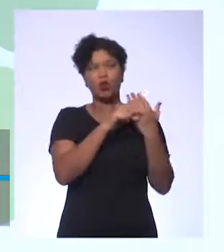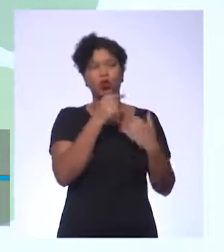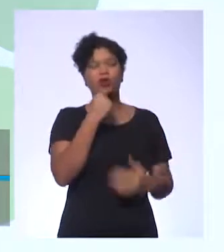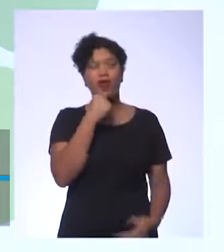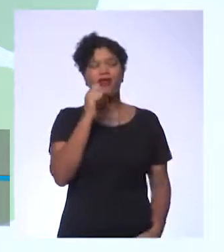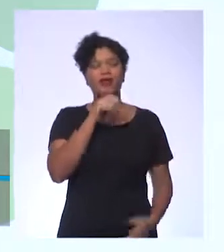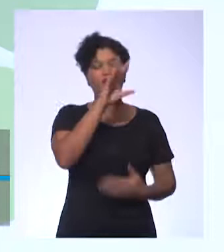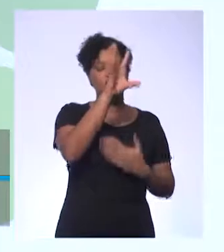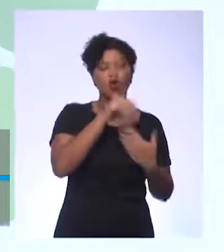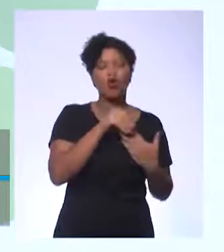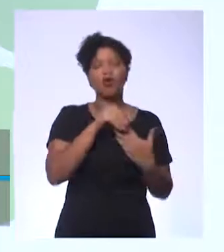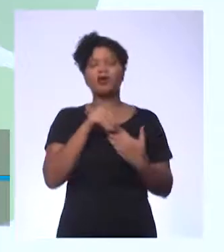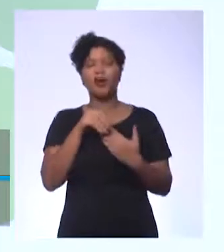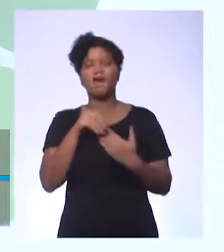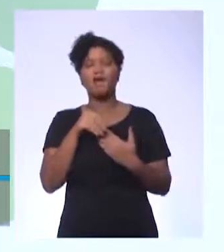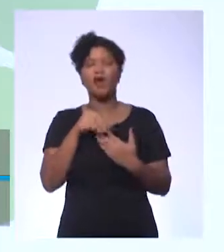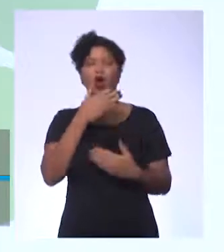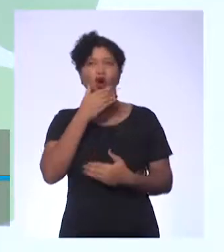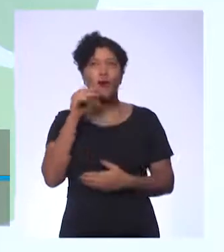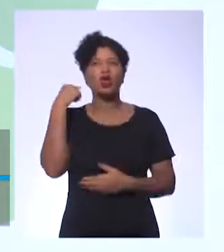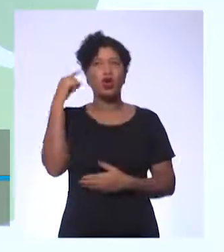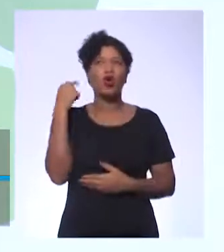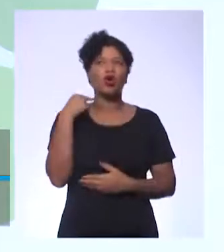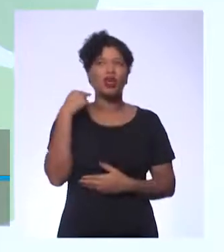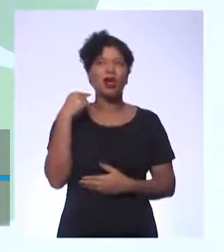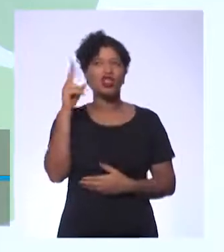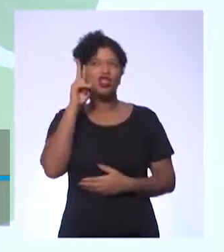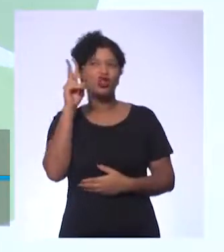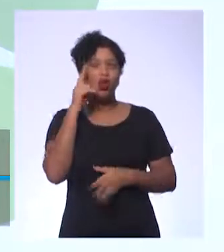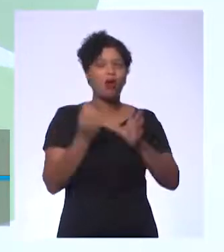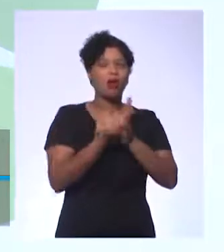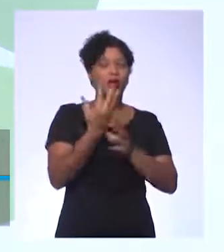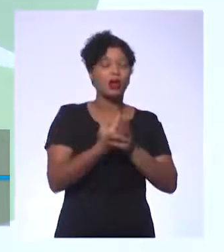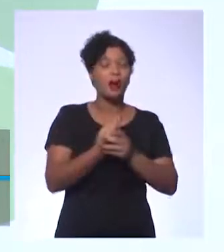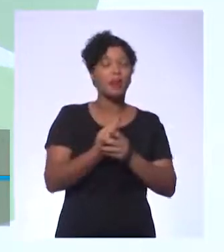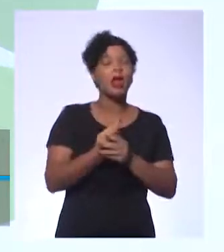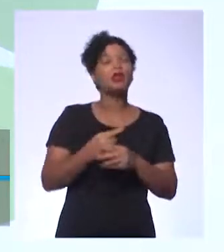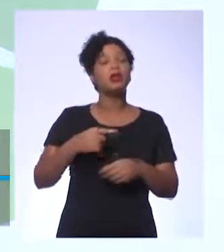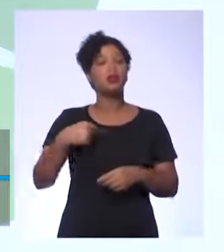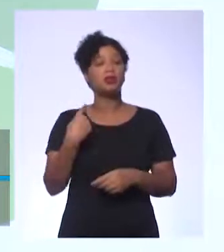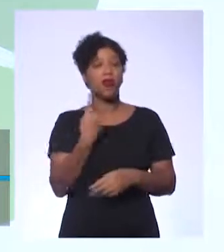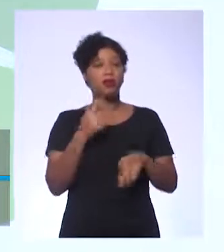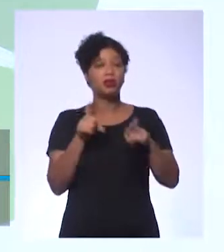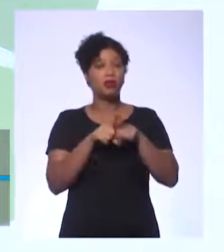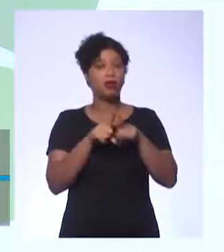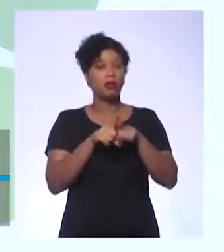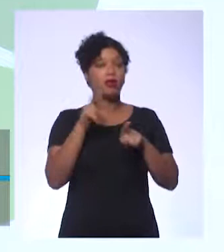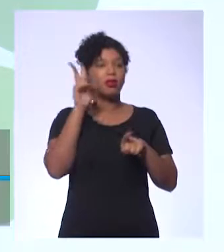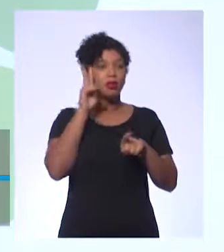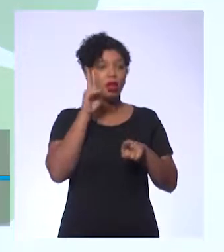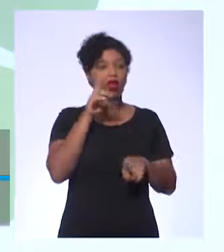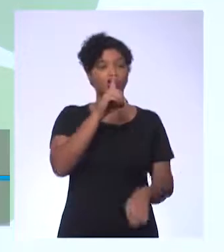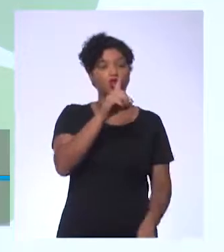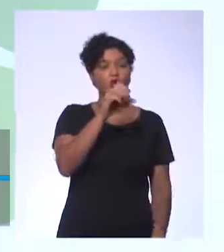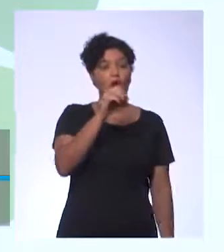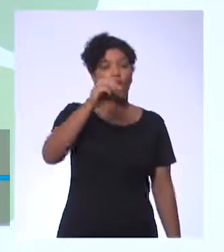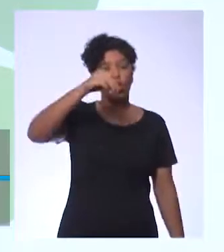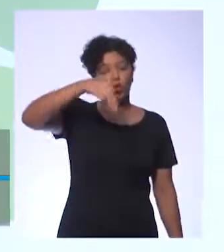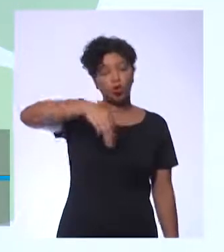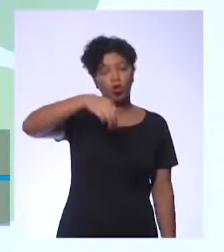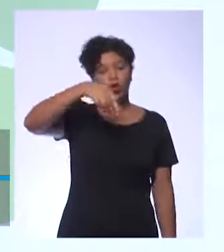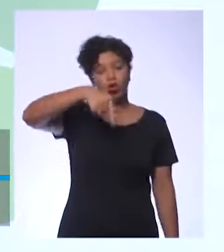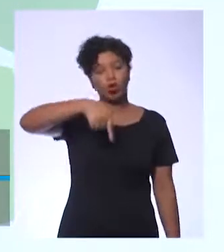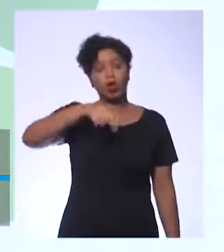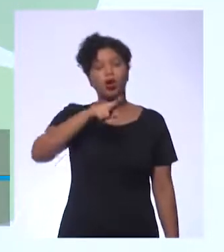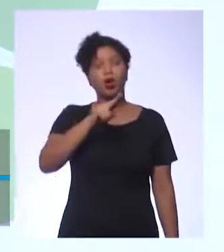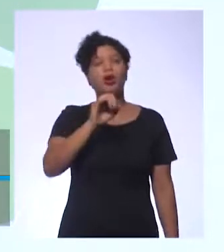enlouquecido, né? E essa história vai se perpetuando. Então, conforme vai atingindo gerações futuras, ela vai se adaptando também aos suportes.